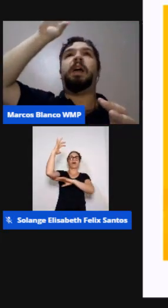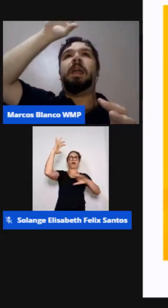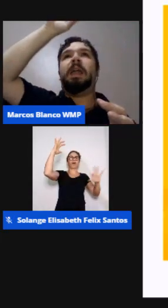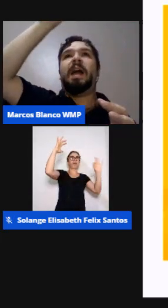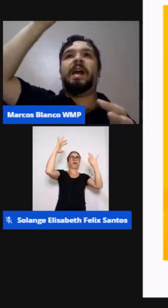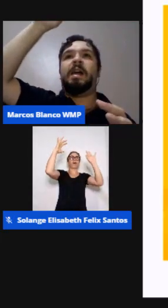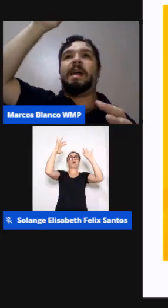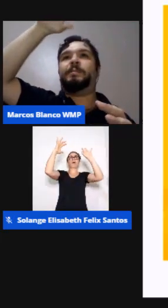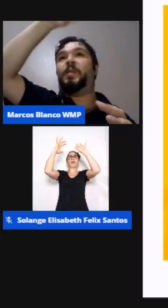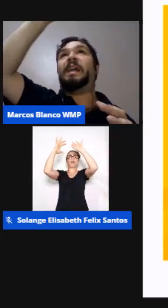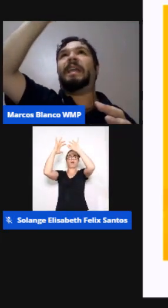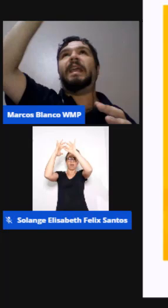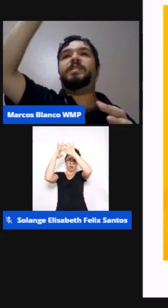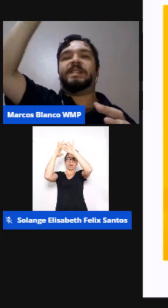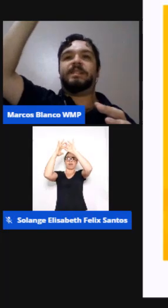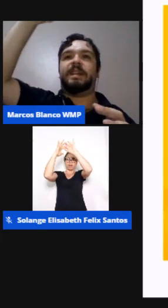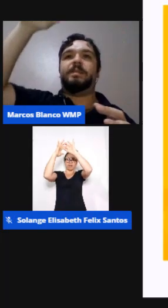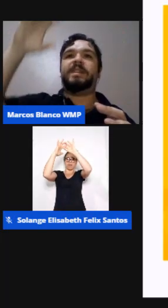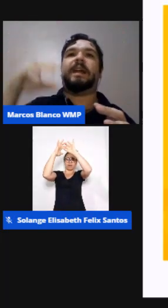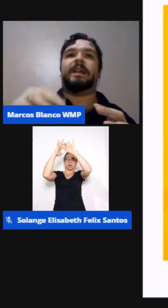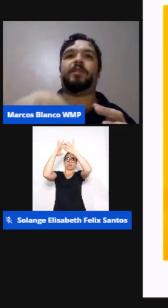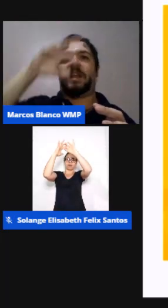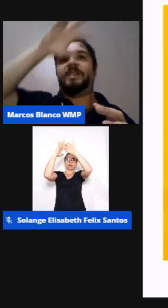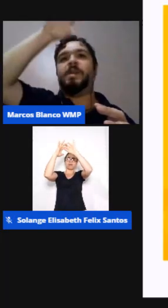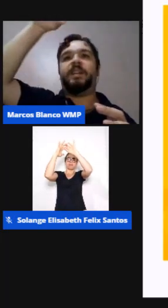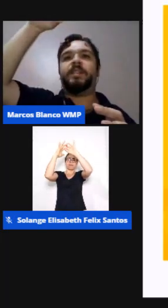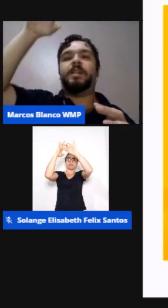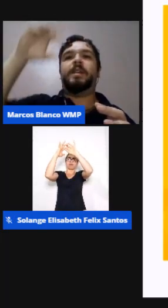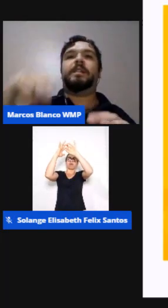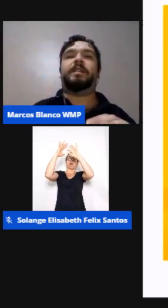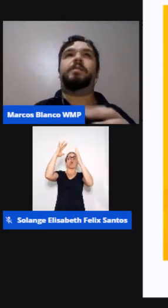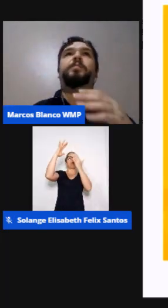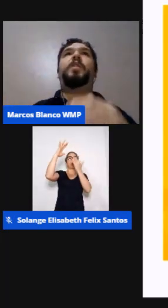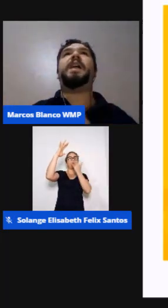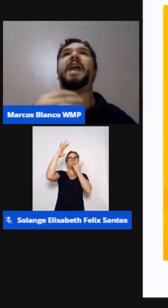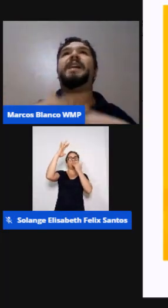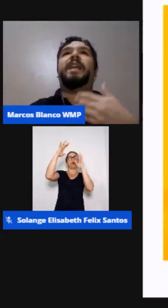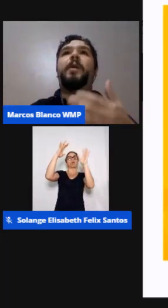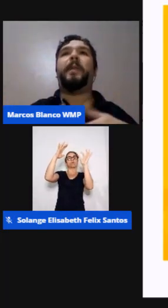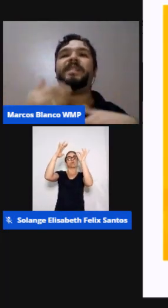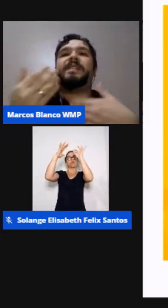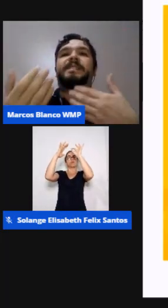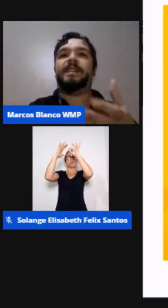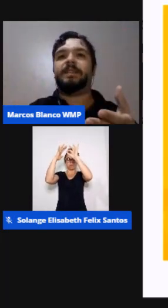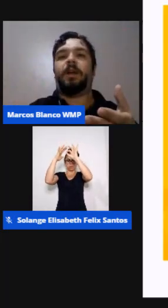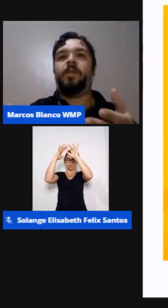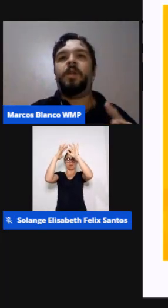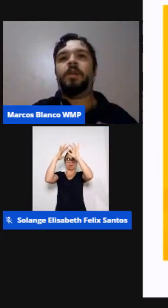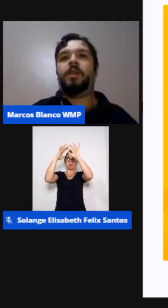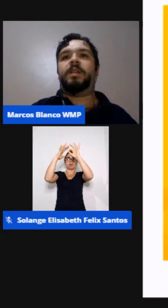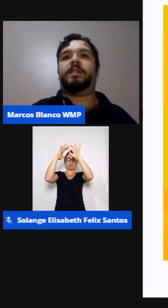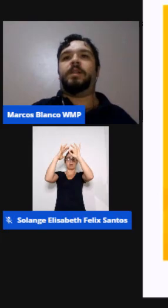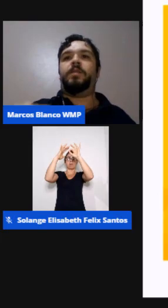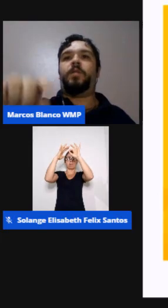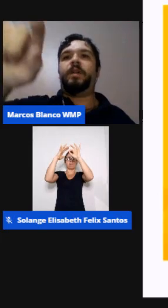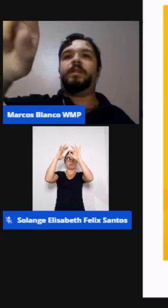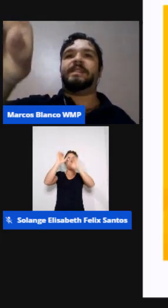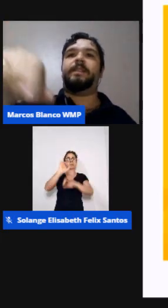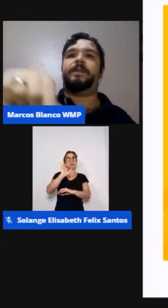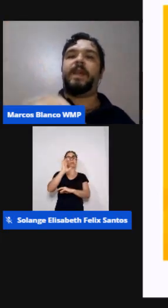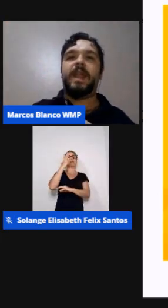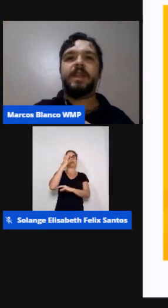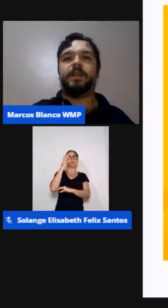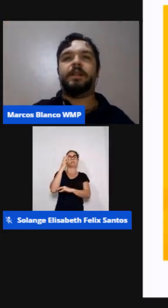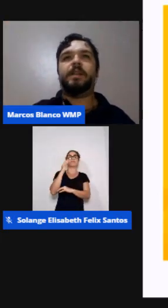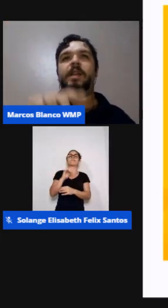onde estão a quem eles precisam se alimentar, né? Os animais. Então, é realmente acidental. Então,